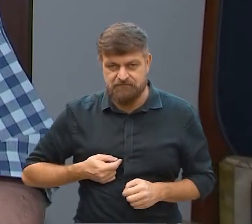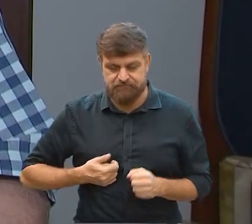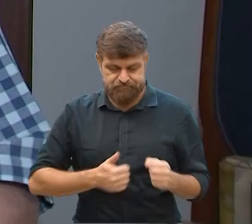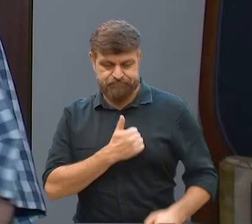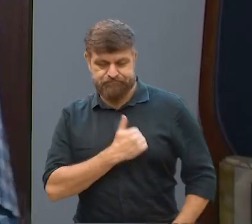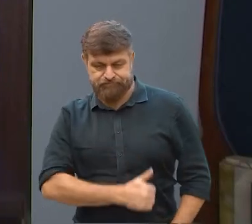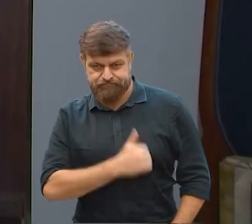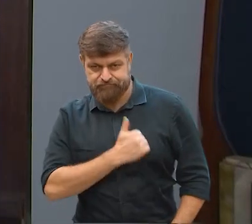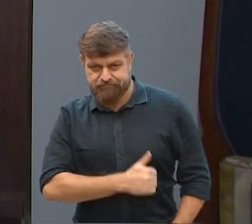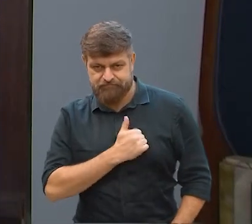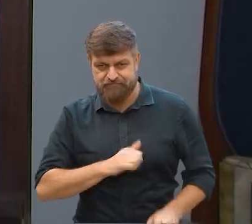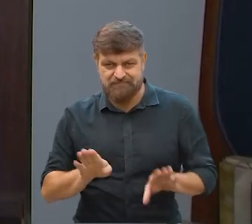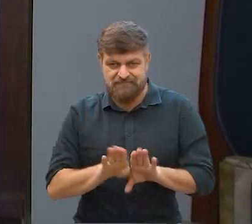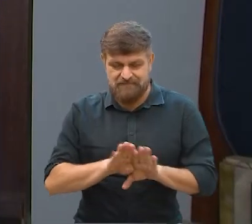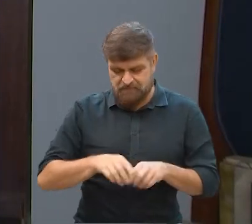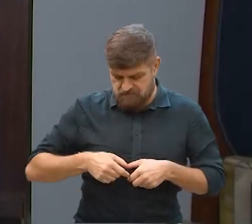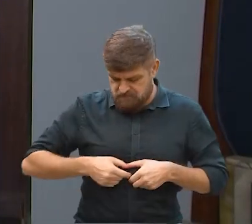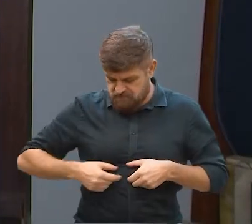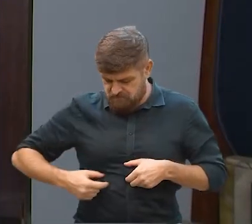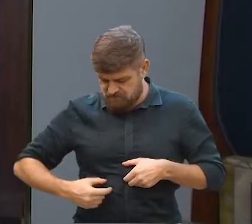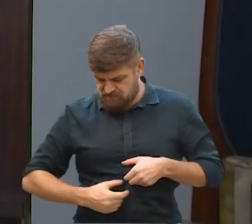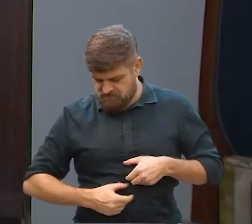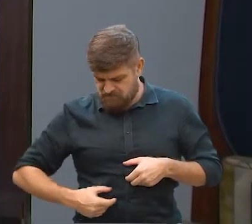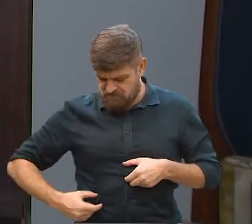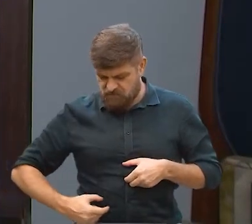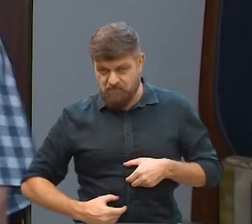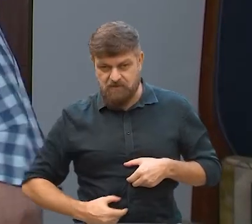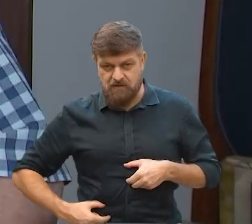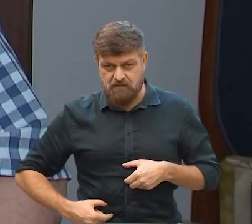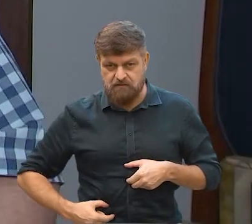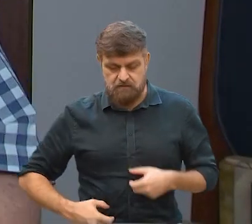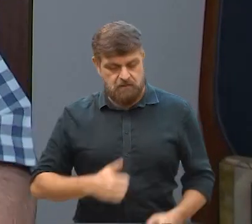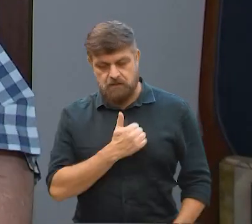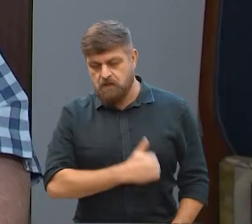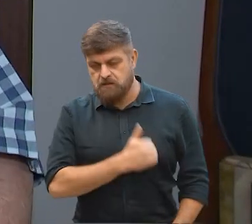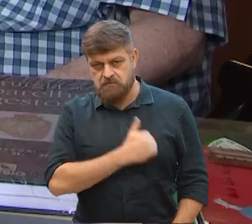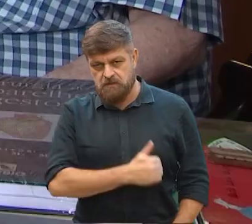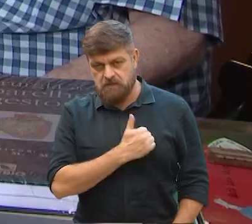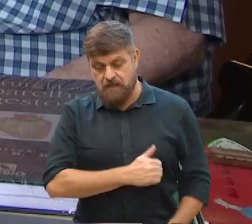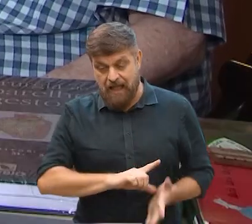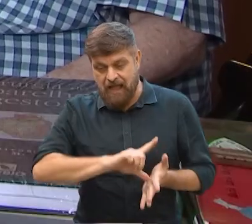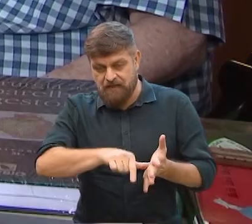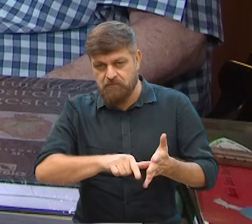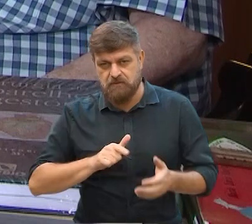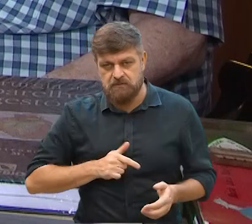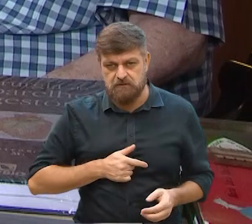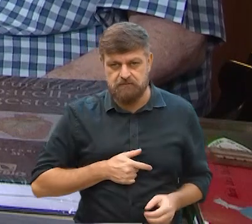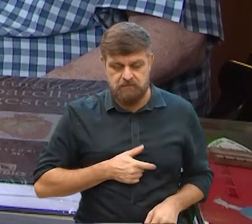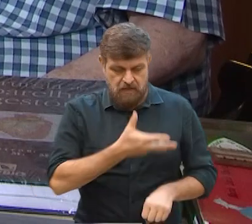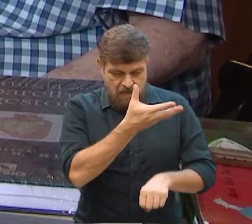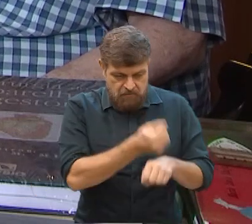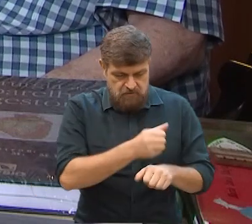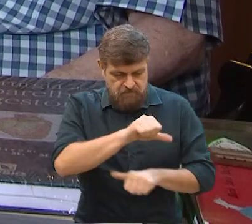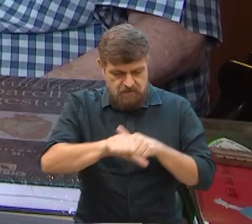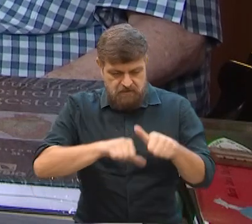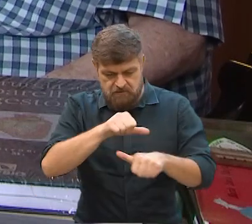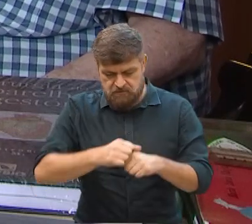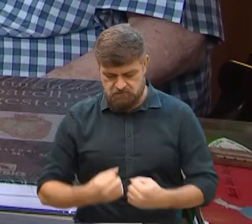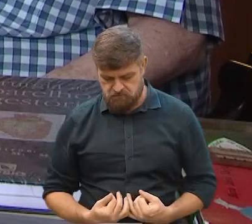digestivas, alguma escamação da parte interna dos órgãos, mucosa, tudo isso tem que ser eliminado. Então, absorção,